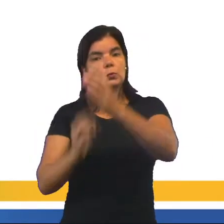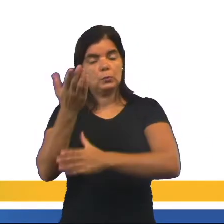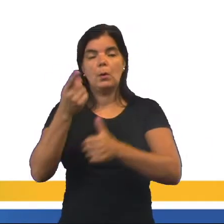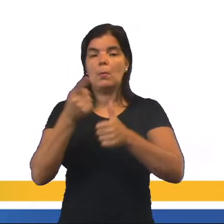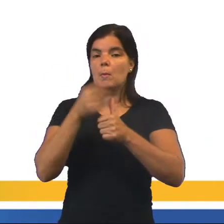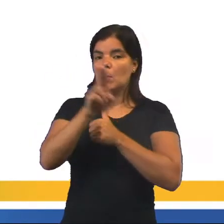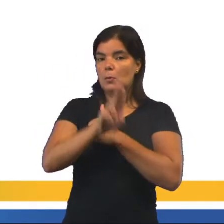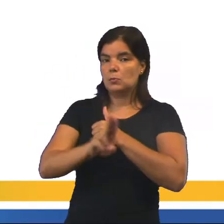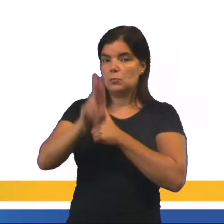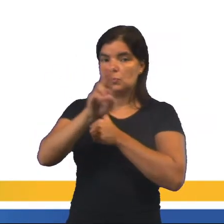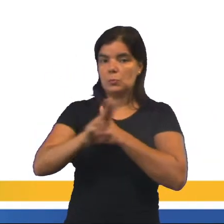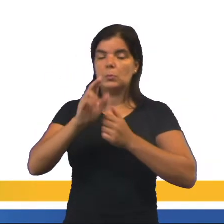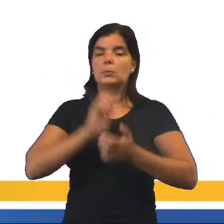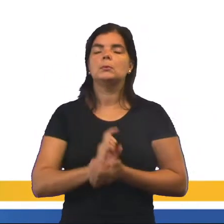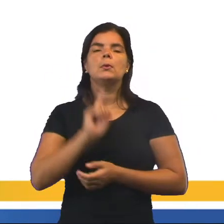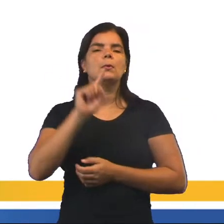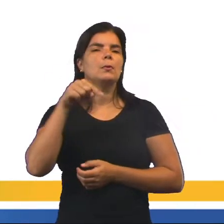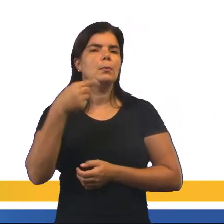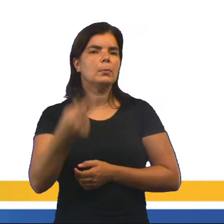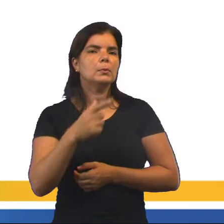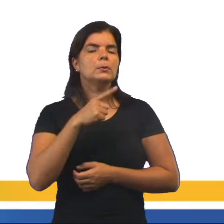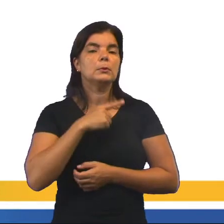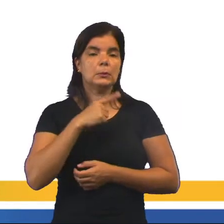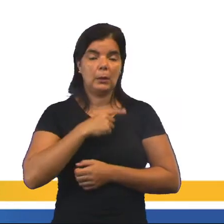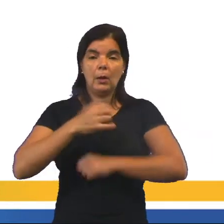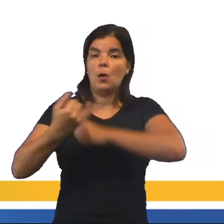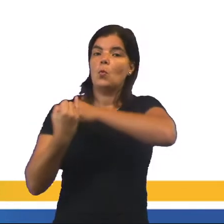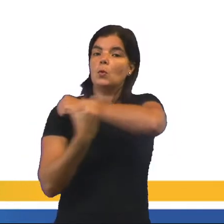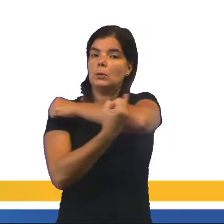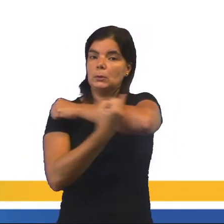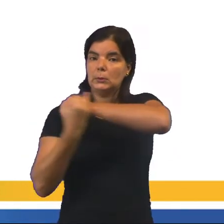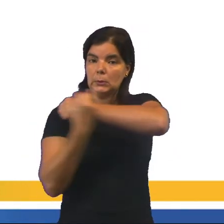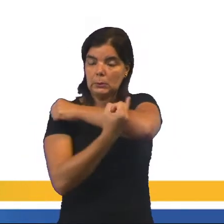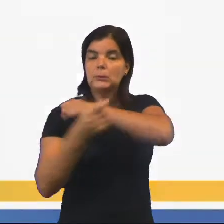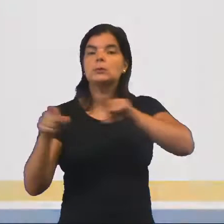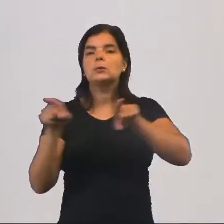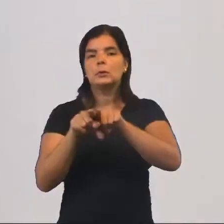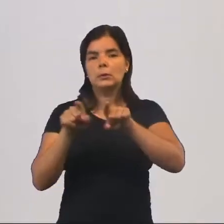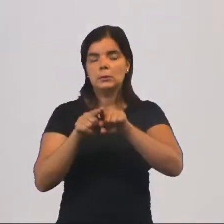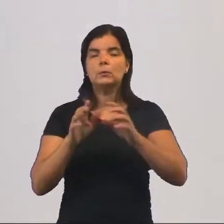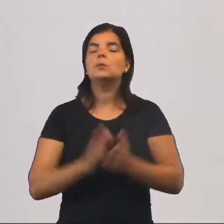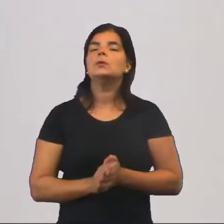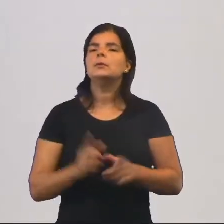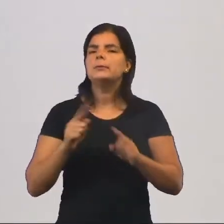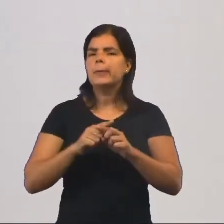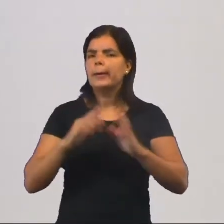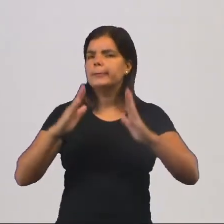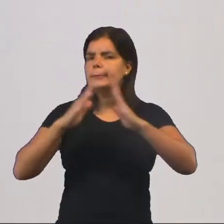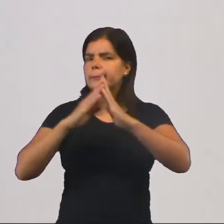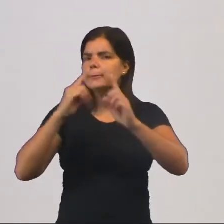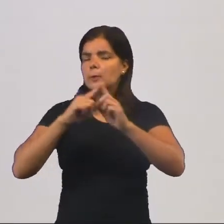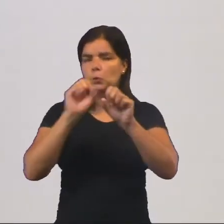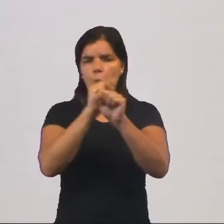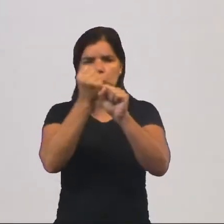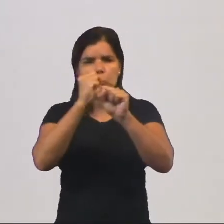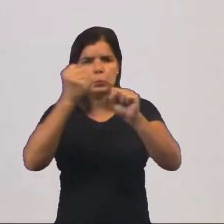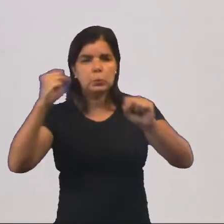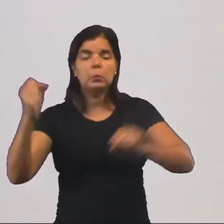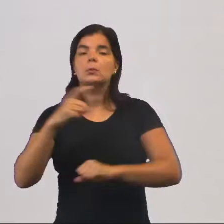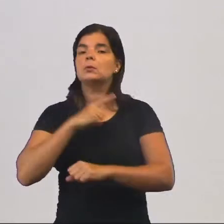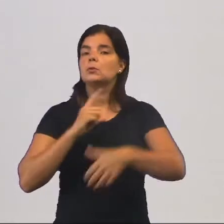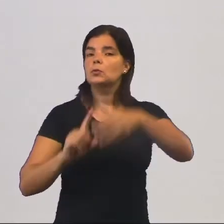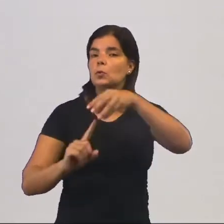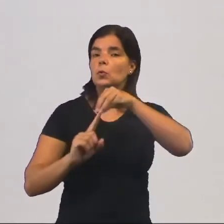primeiras universidades. Além disso, temos a arquitetura das catedrais. As catedrais eram grandes igrejas que tinham